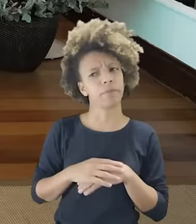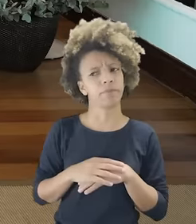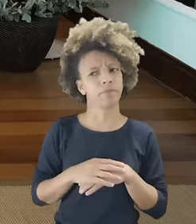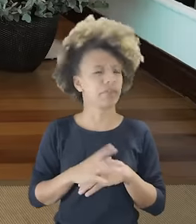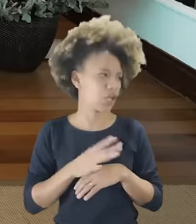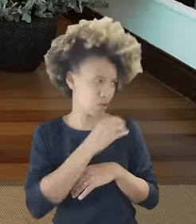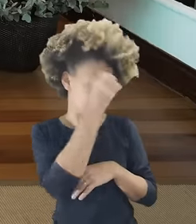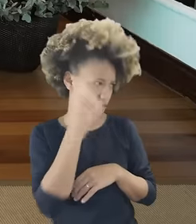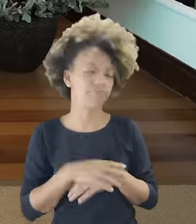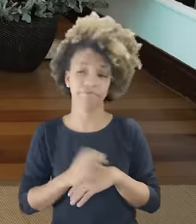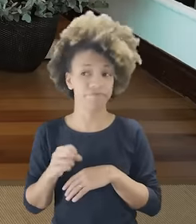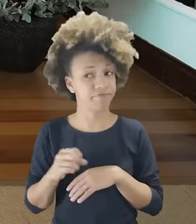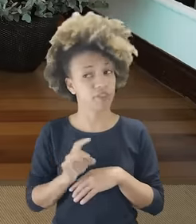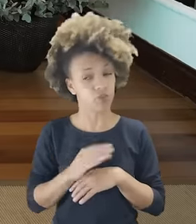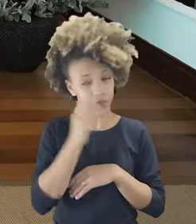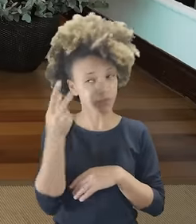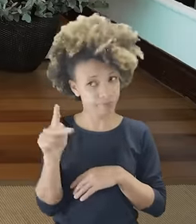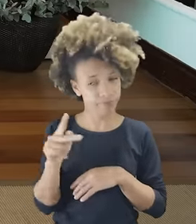é uma ignorância